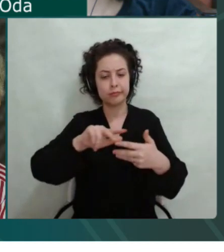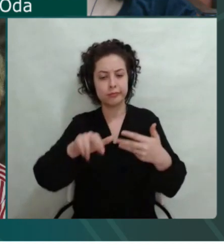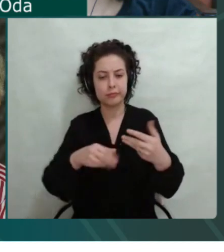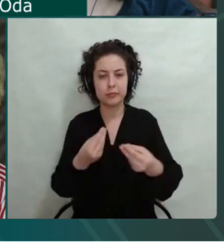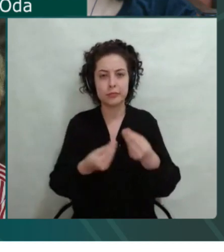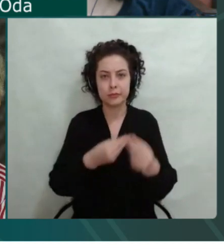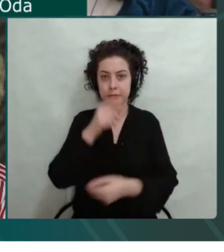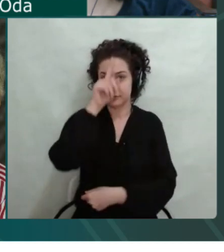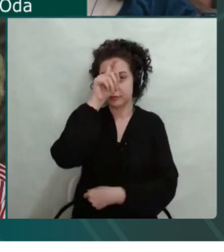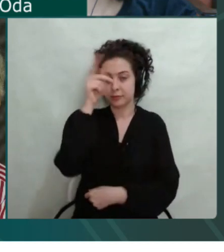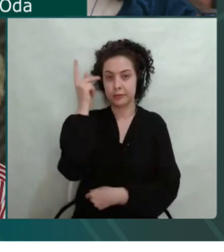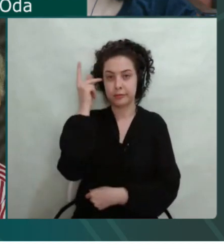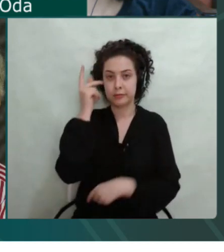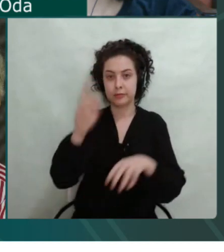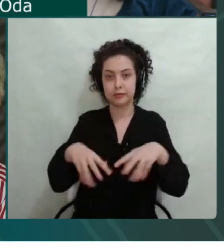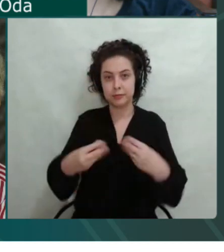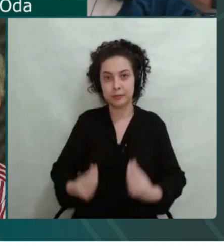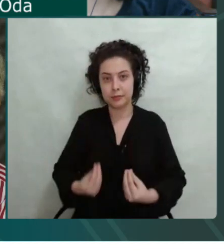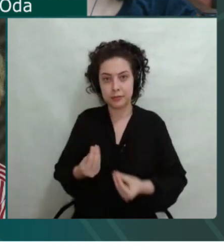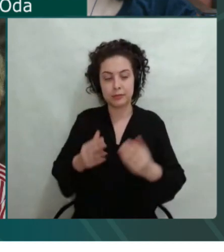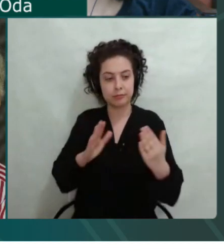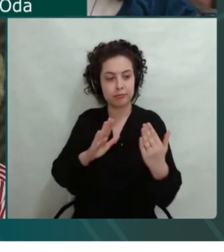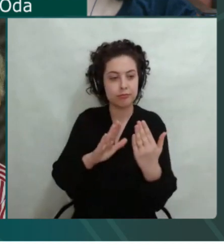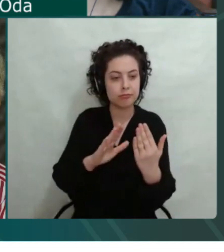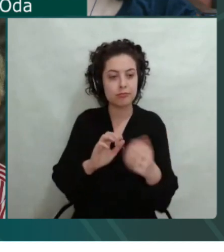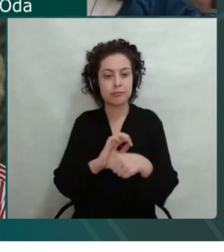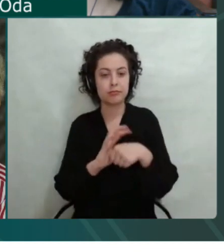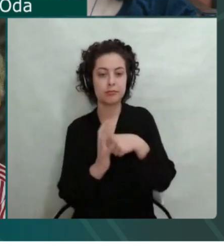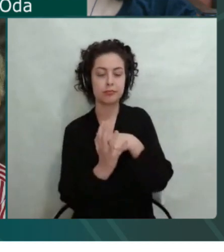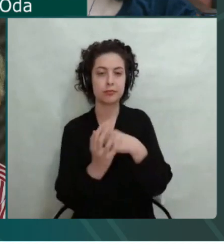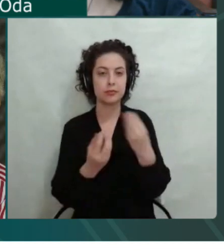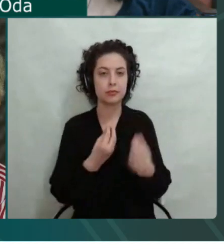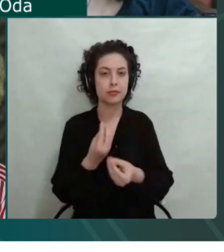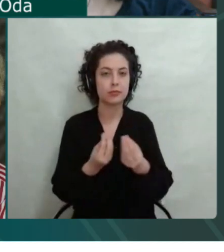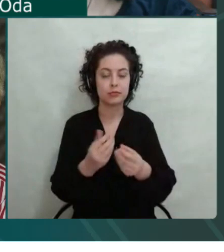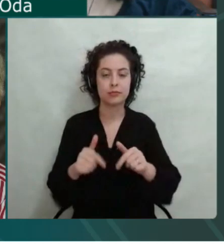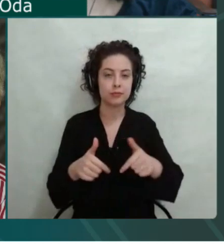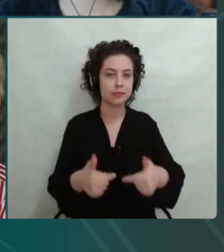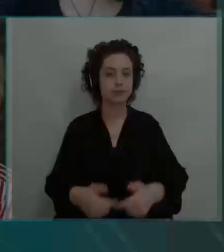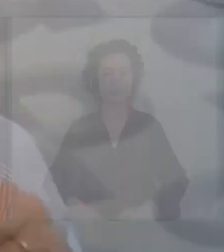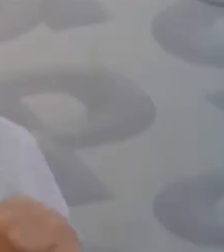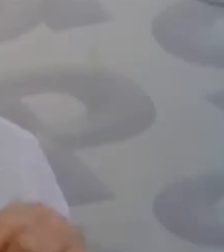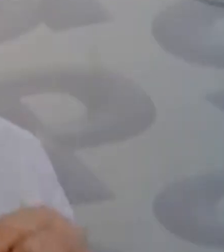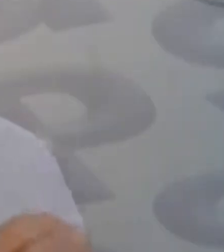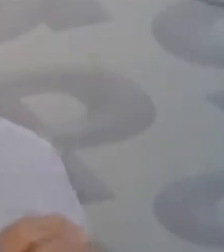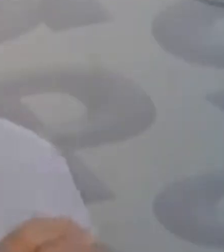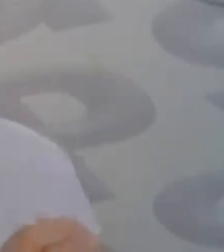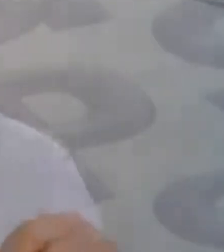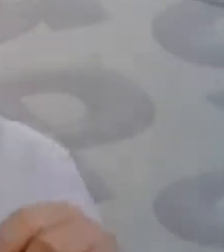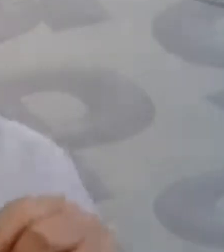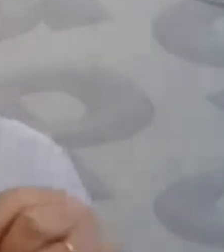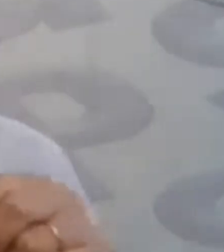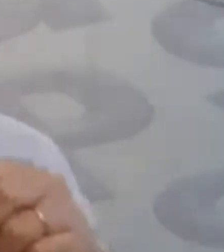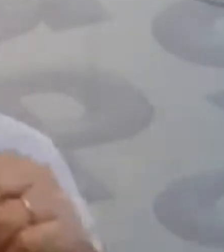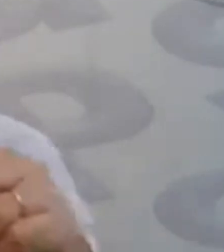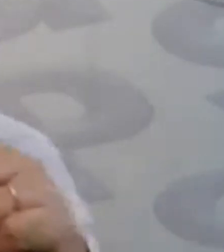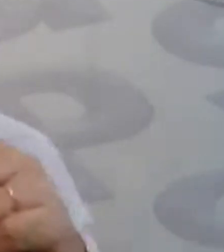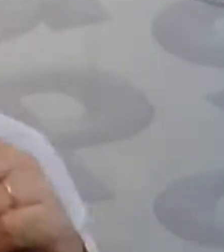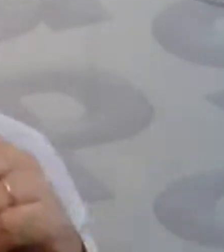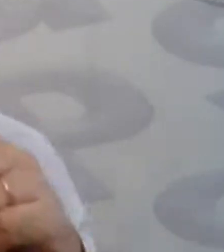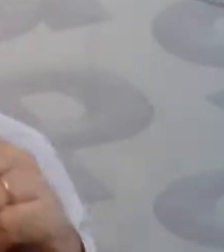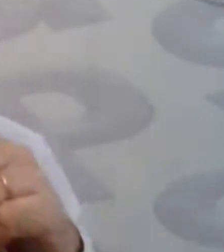está enfrentando essa pandemia do Covid-19. Muito obrigado, professor José Roberto. Está com...